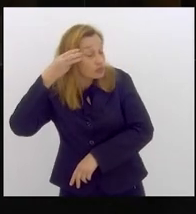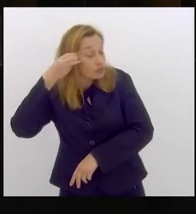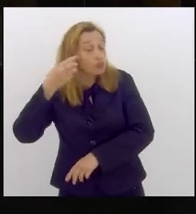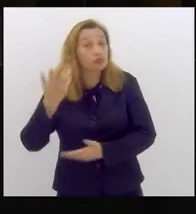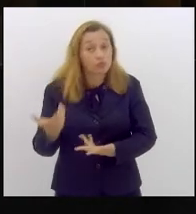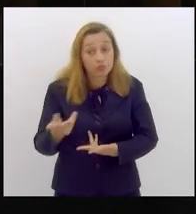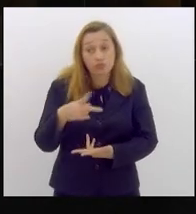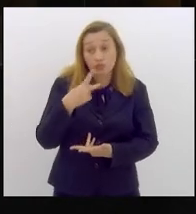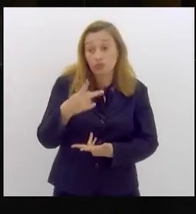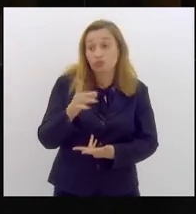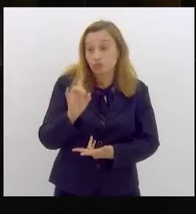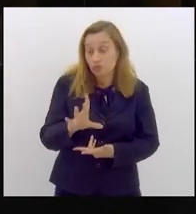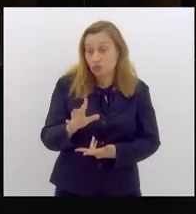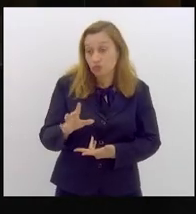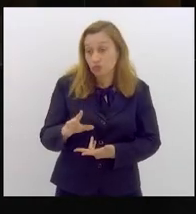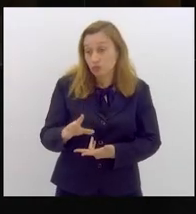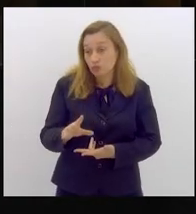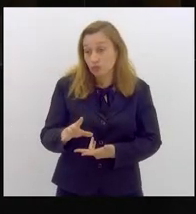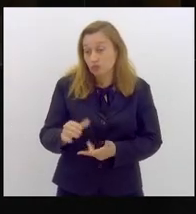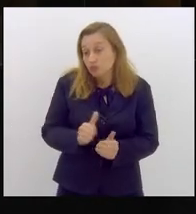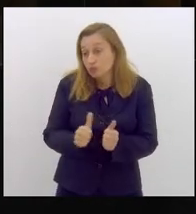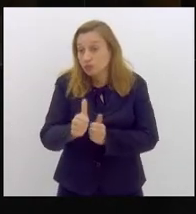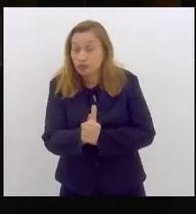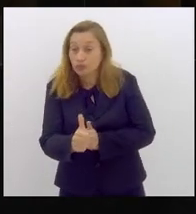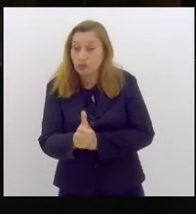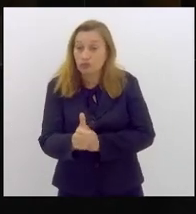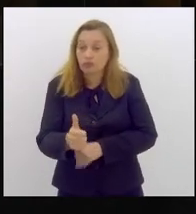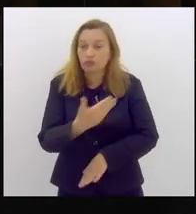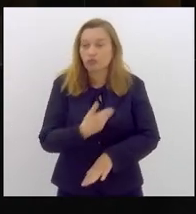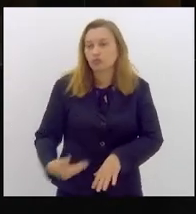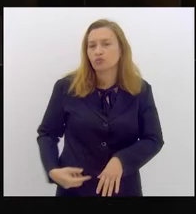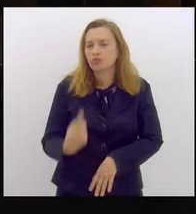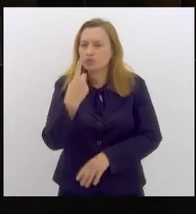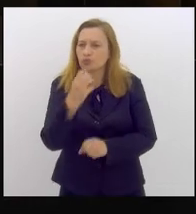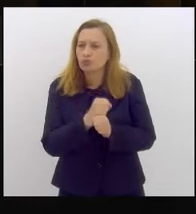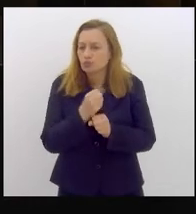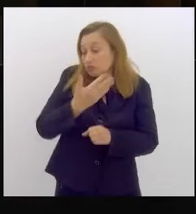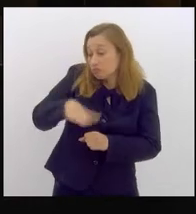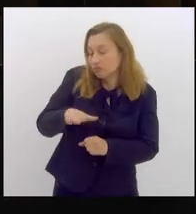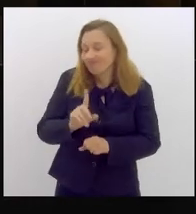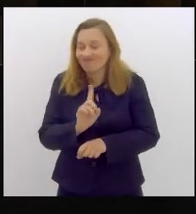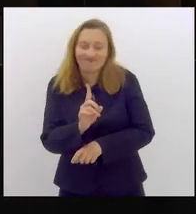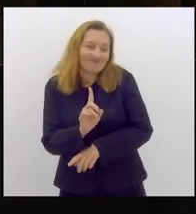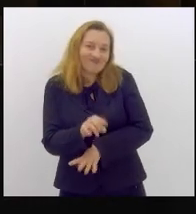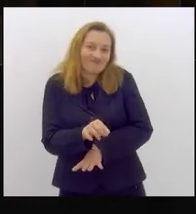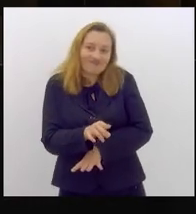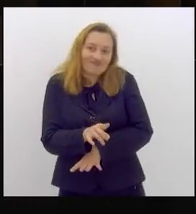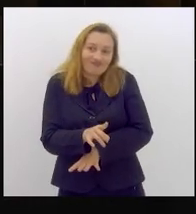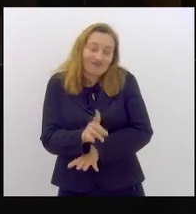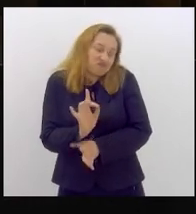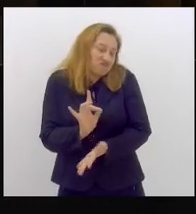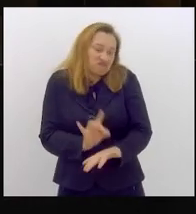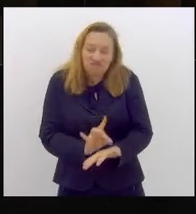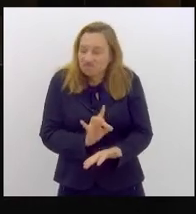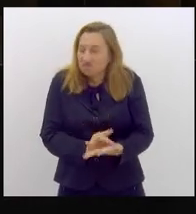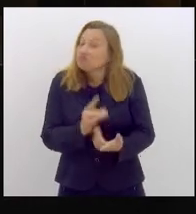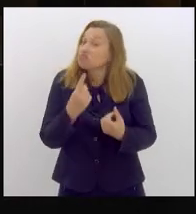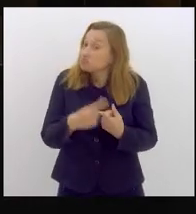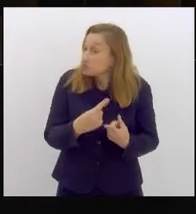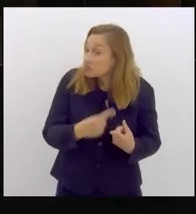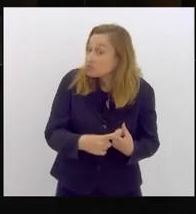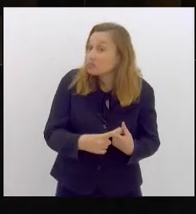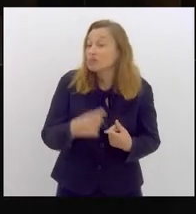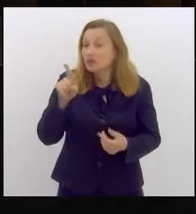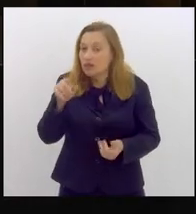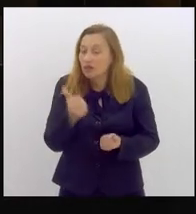fala que só está o governo à frente do governo um ano e meio, o que não é uma verdade, afinal de contas, ele